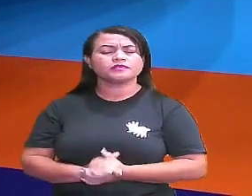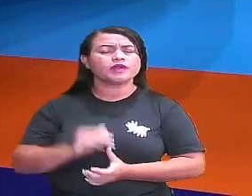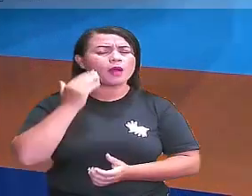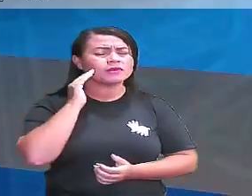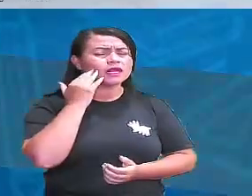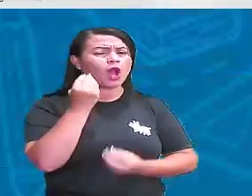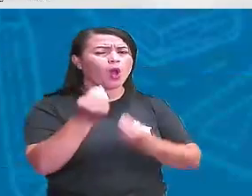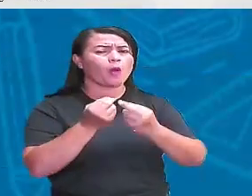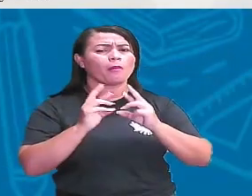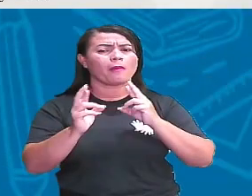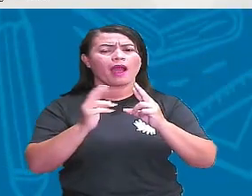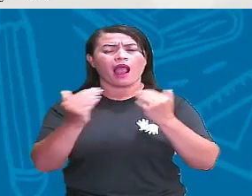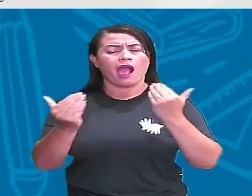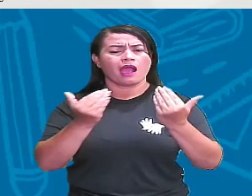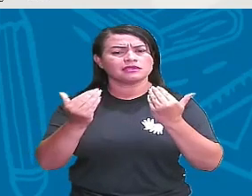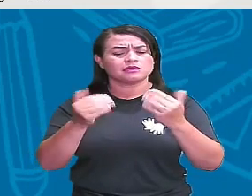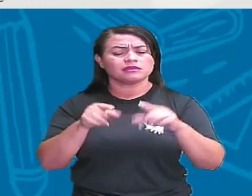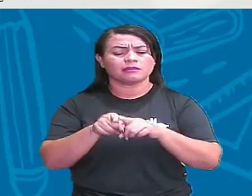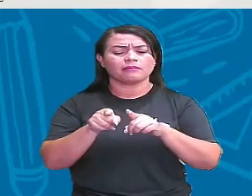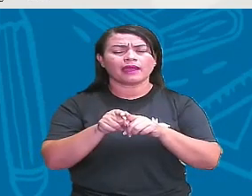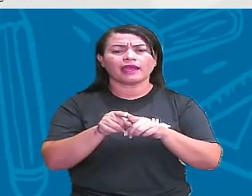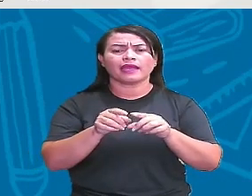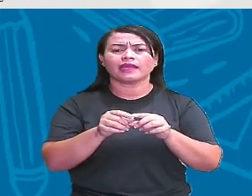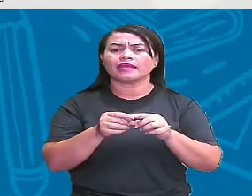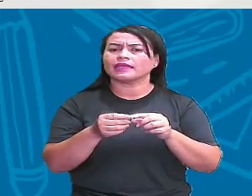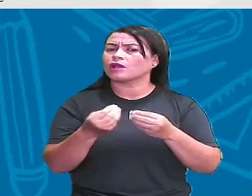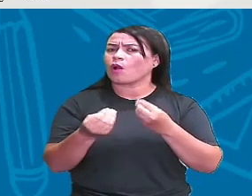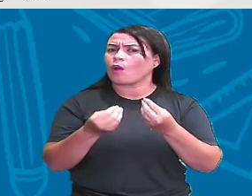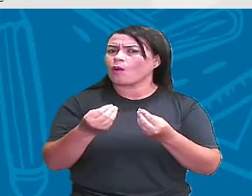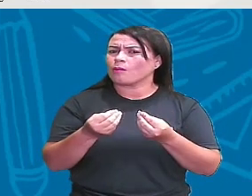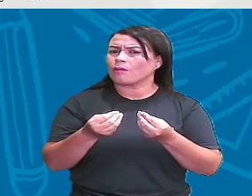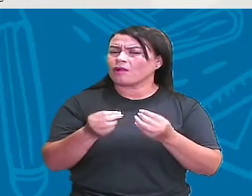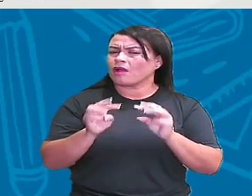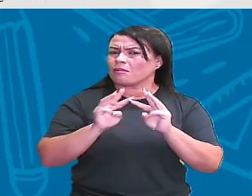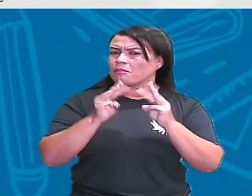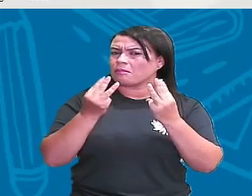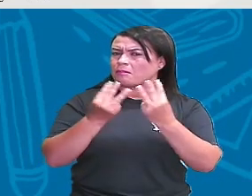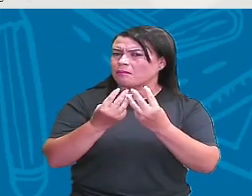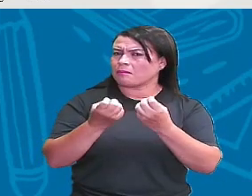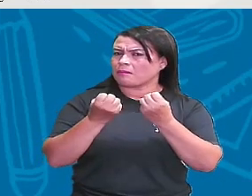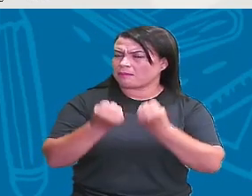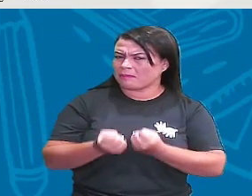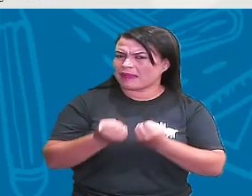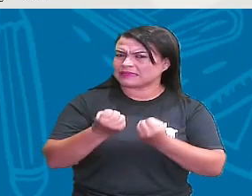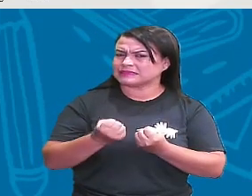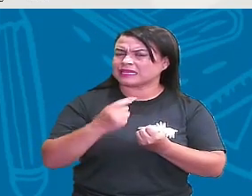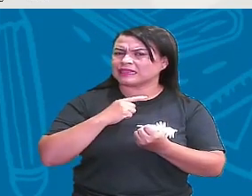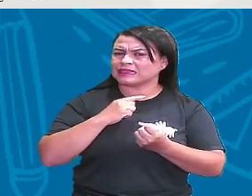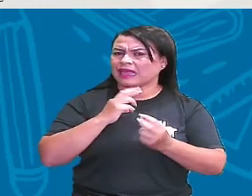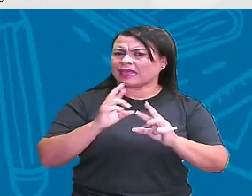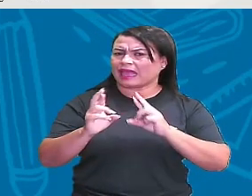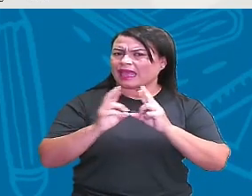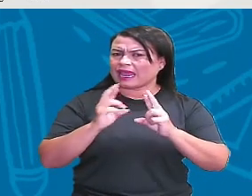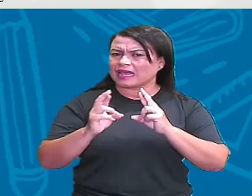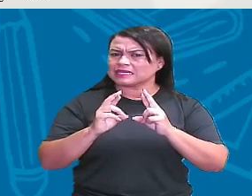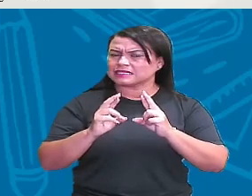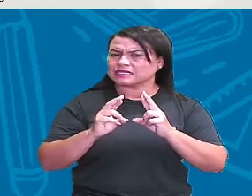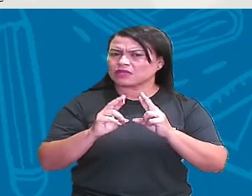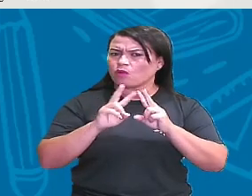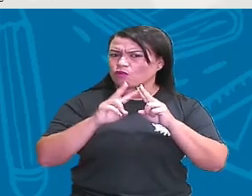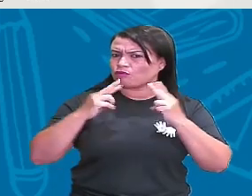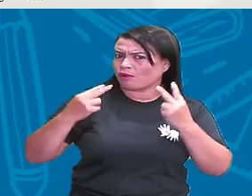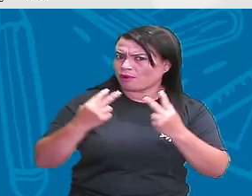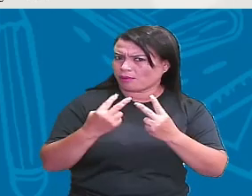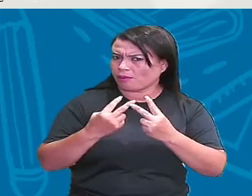essa relação da medida de capacidade e massa, professora. Massa tem relação com volume e capacidade? A gente vai entender